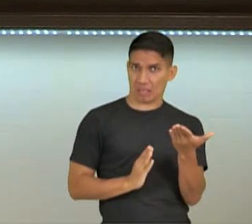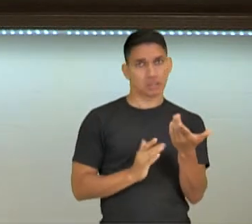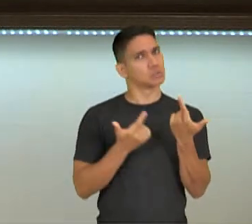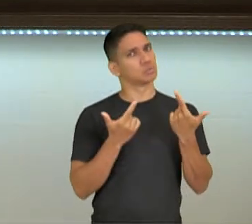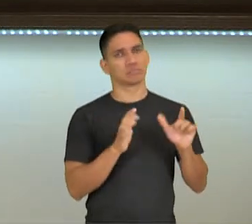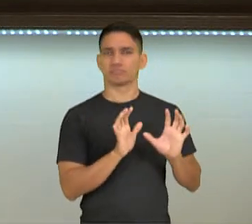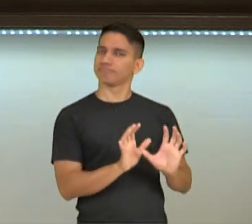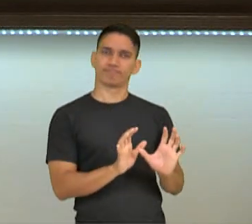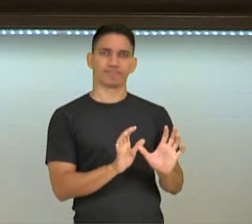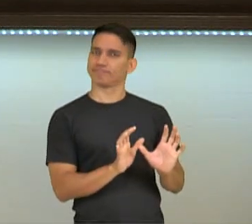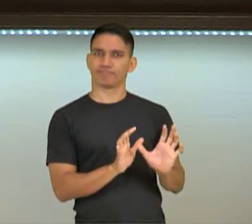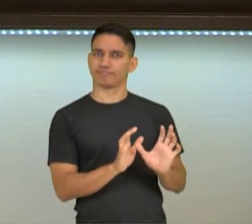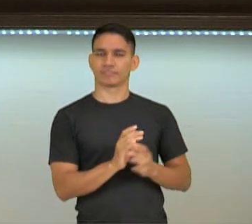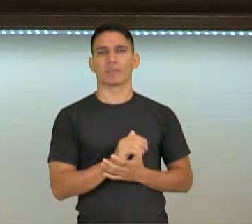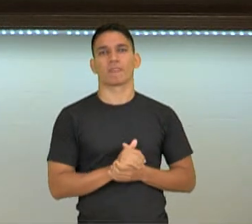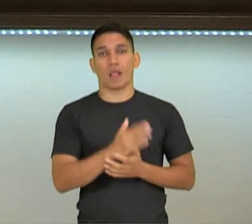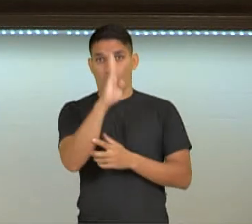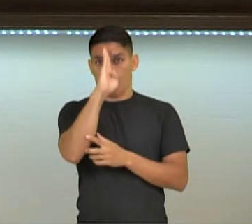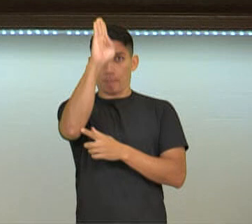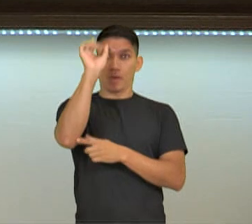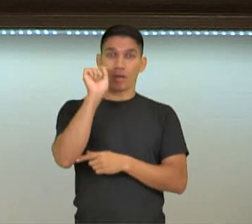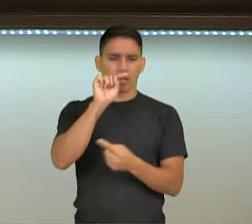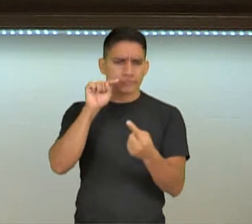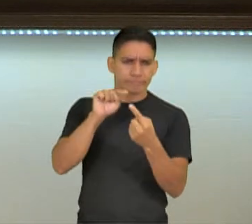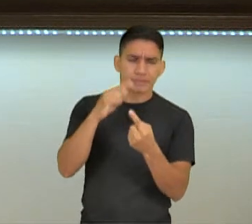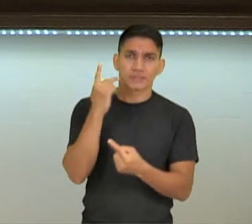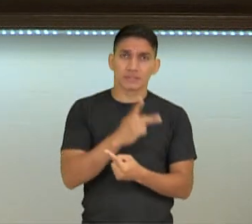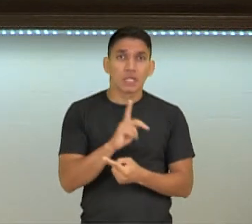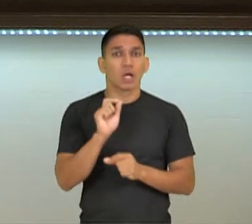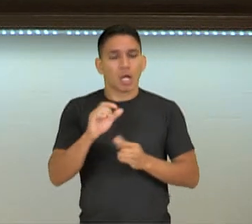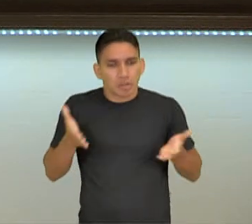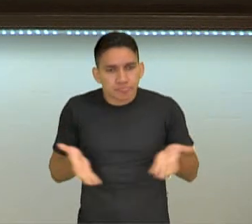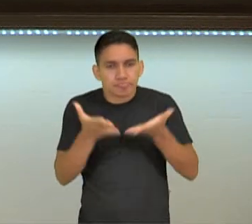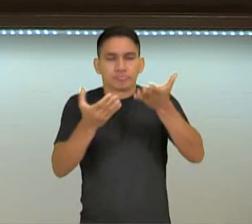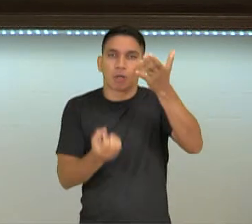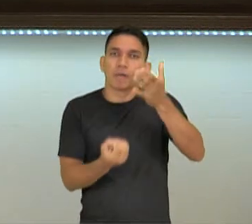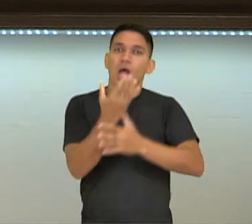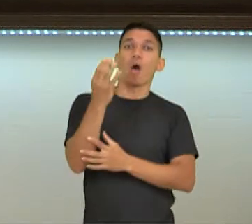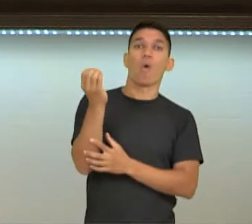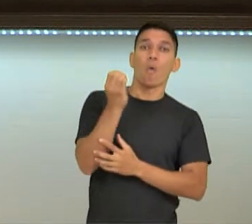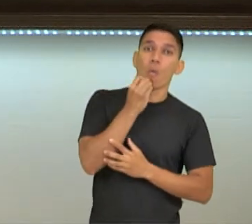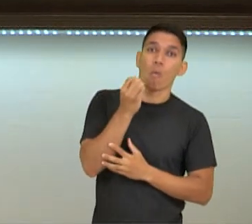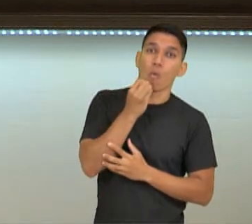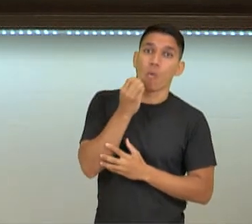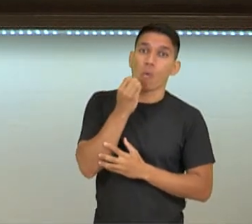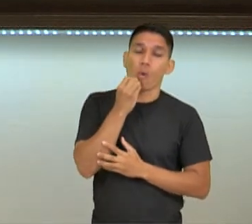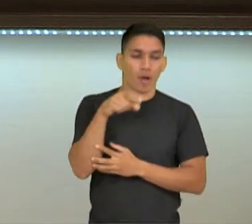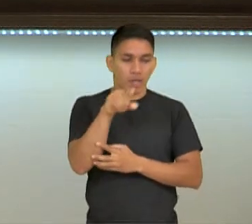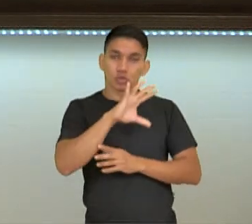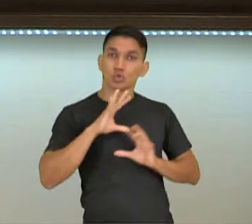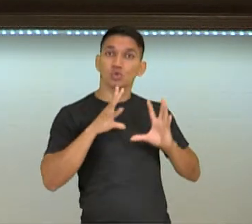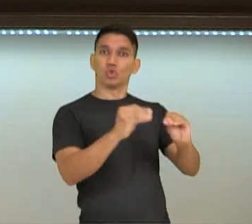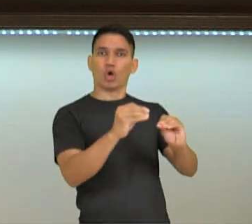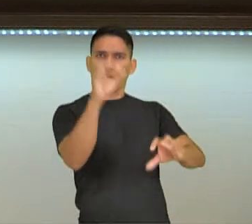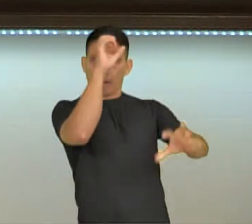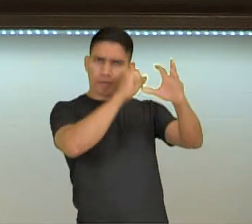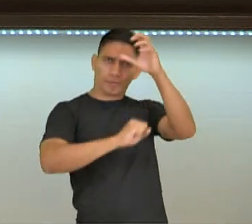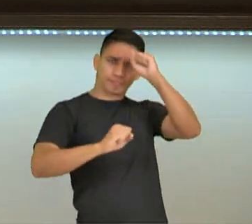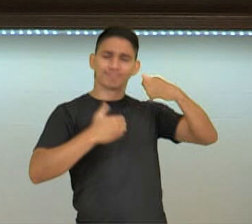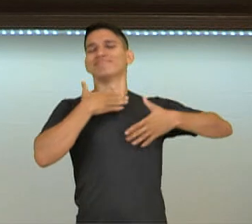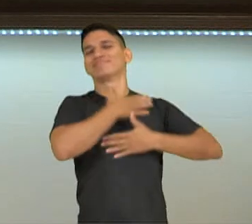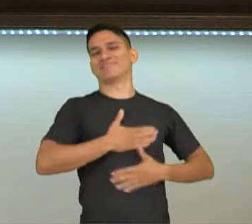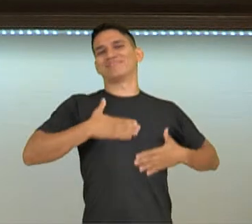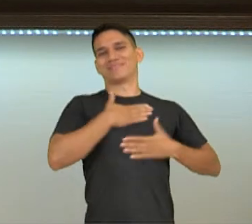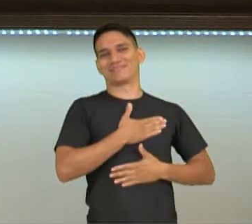atividade. O principal objetivo seria criar oportunidades para o aprendizado coletivo e prazeroso. Então